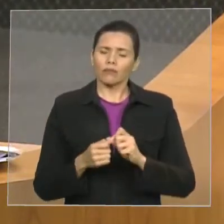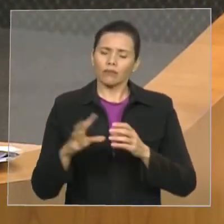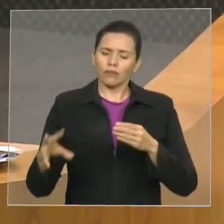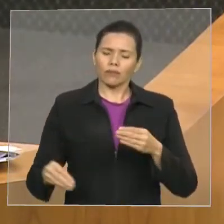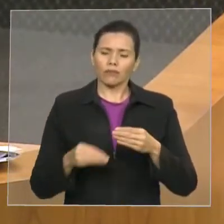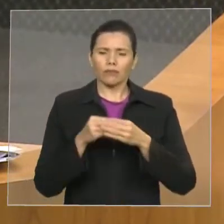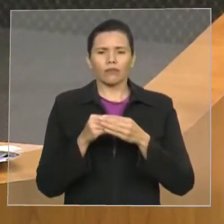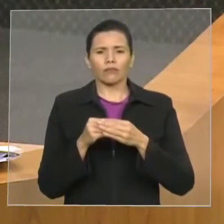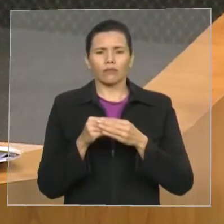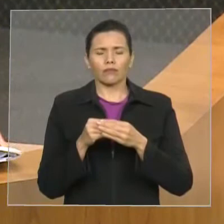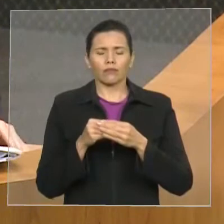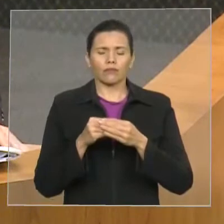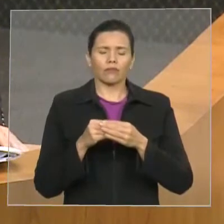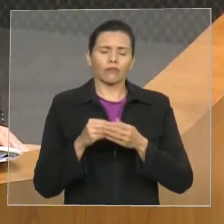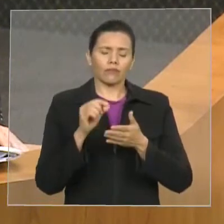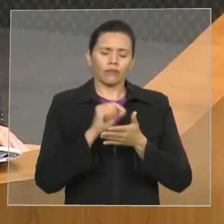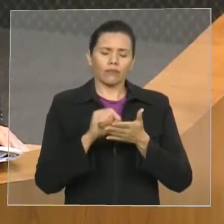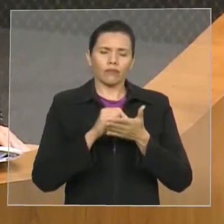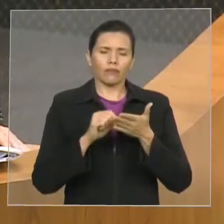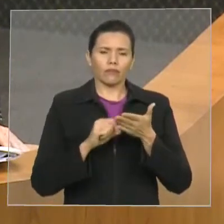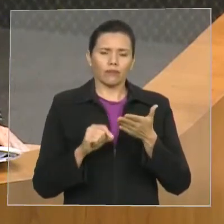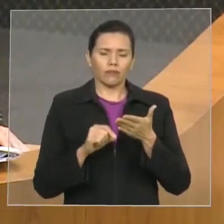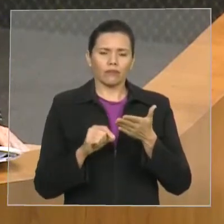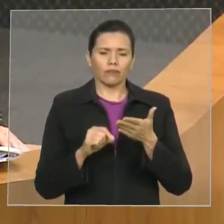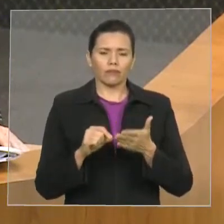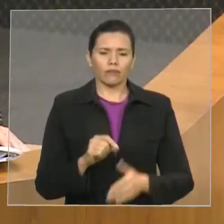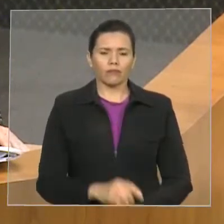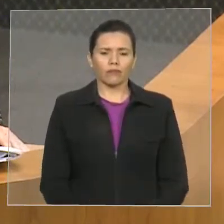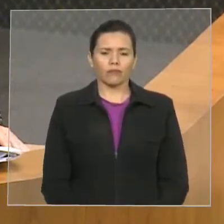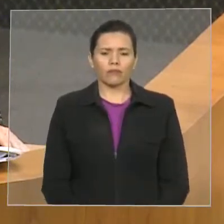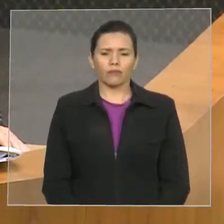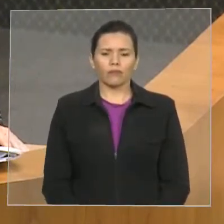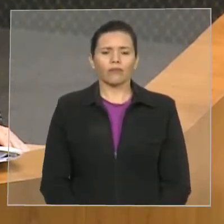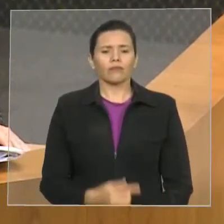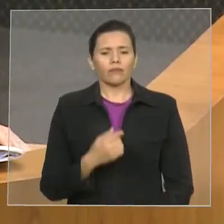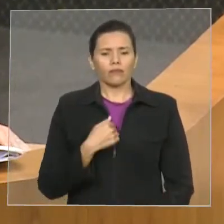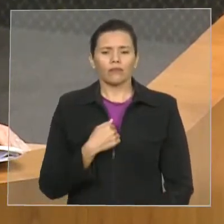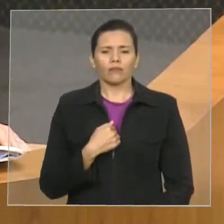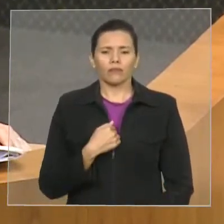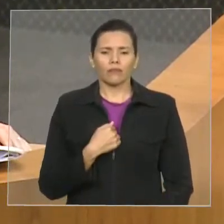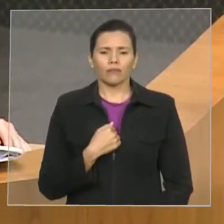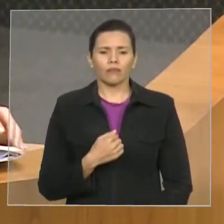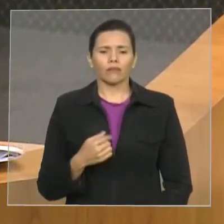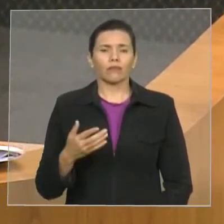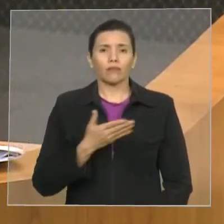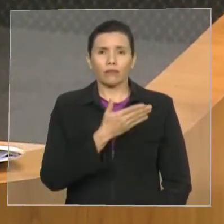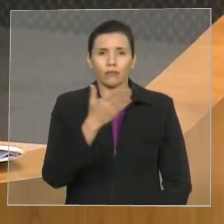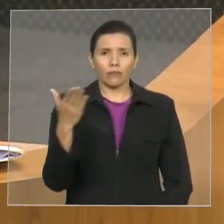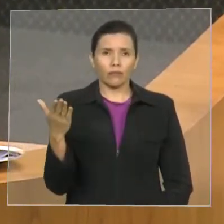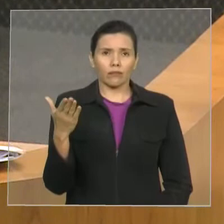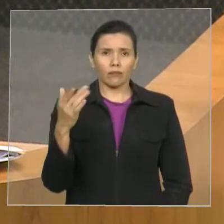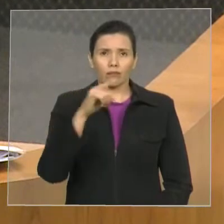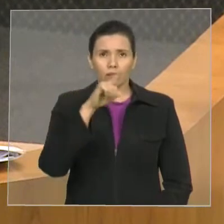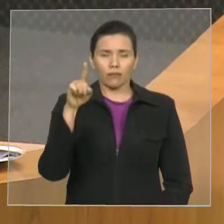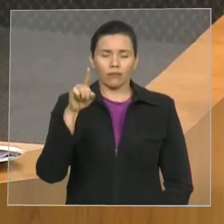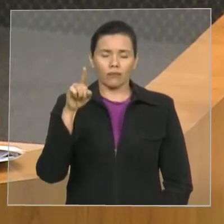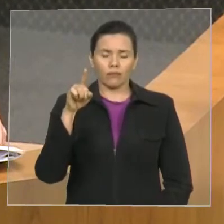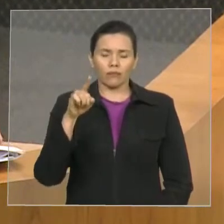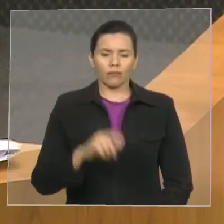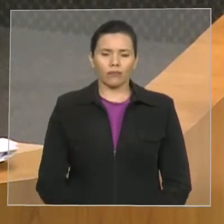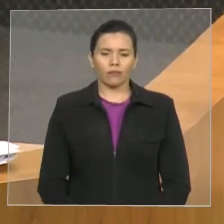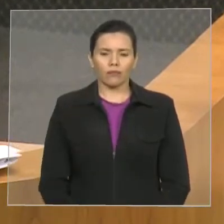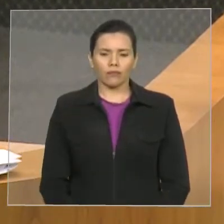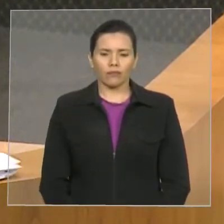que já foram perpetradas por meio de uma medida provisória. Aos senhoras e senhores que são do núcleo